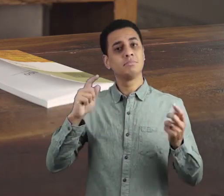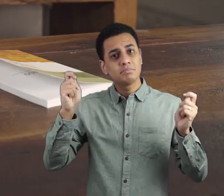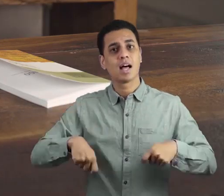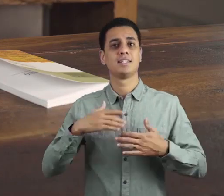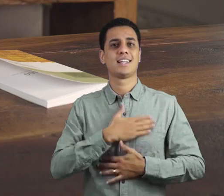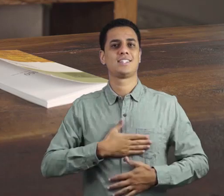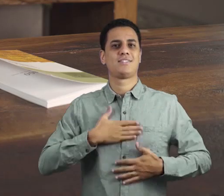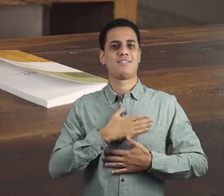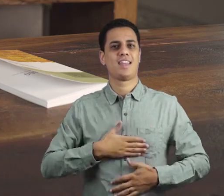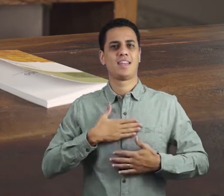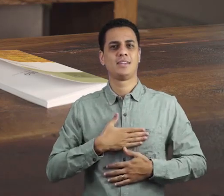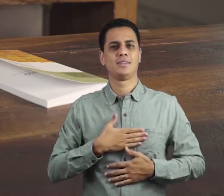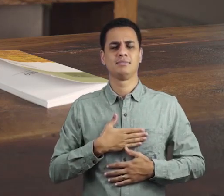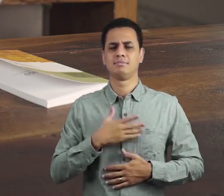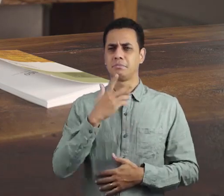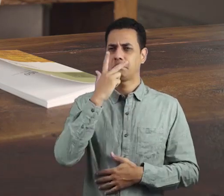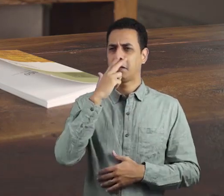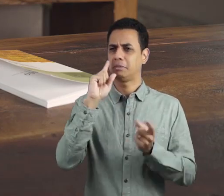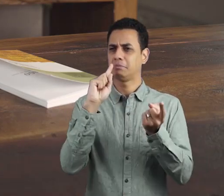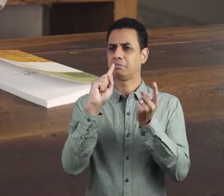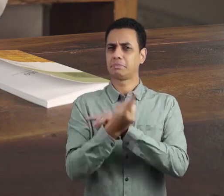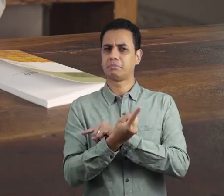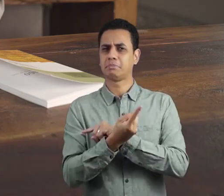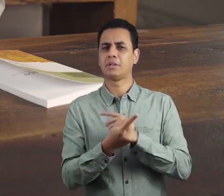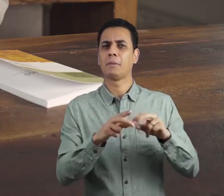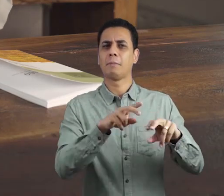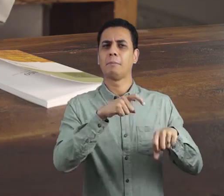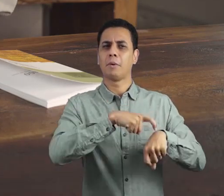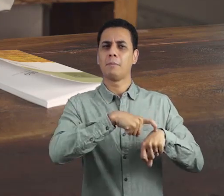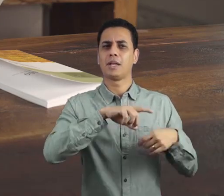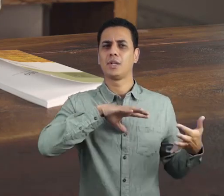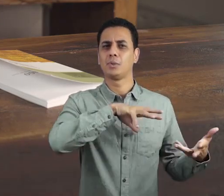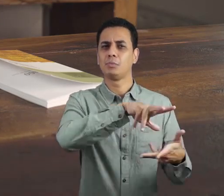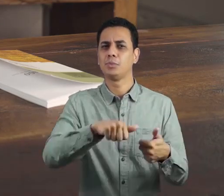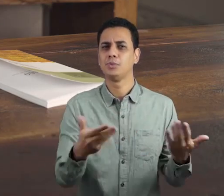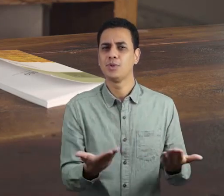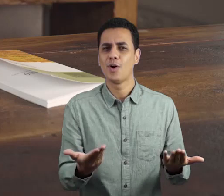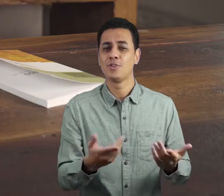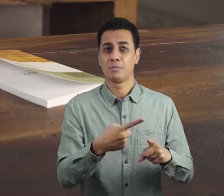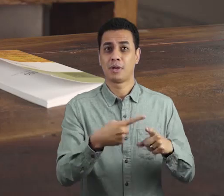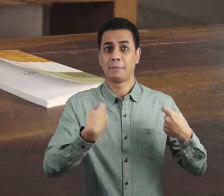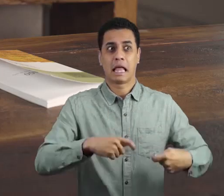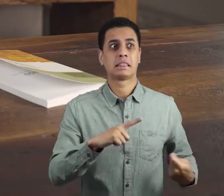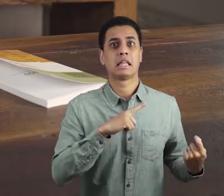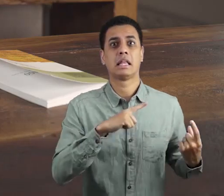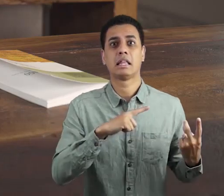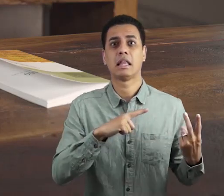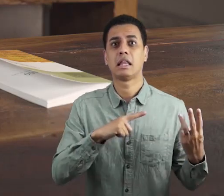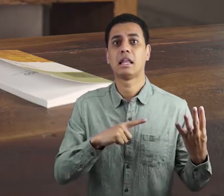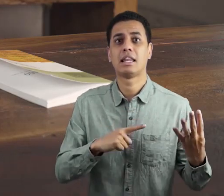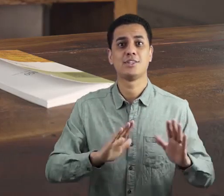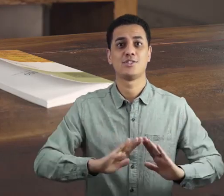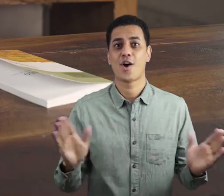da nossa sociedade, inclusive, não é só nos impelindo, nos impulsionando a possuir mais, a ter mais, mas